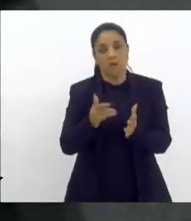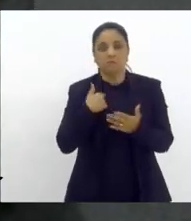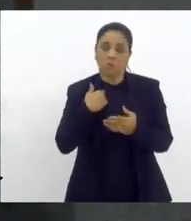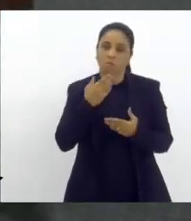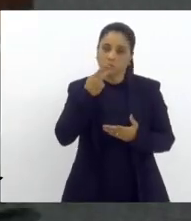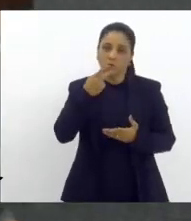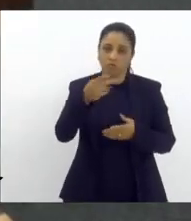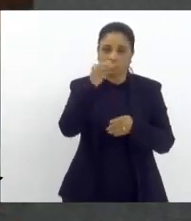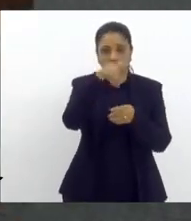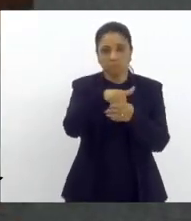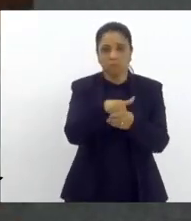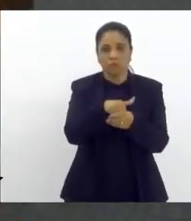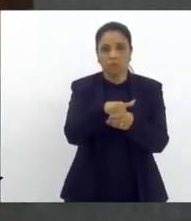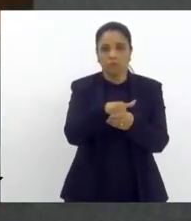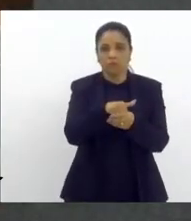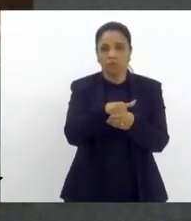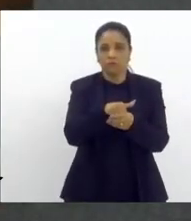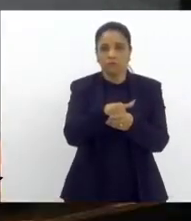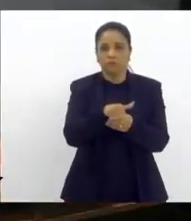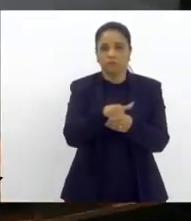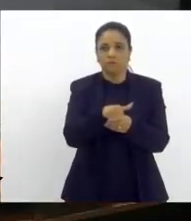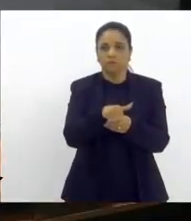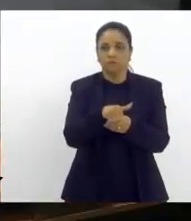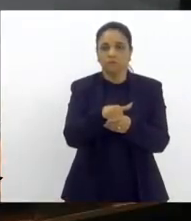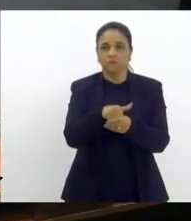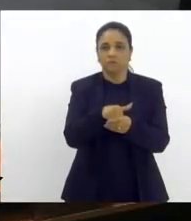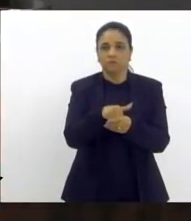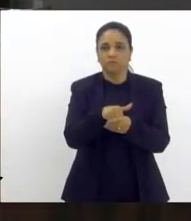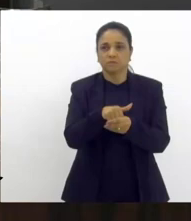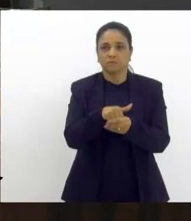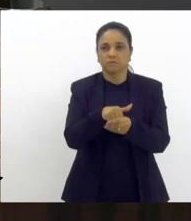volta o meu voto fiz um voto na matéria